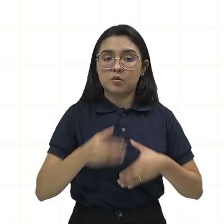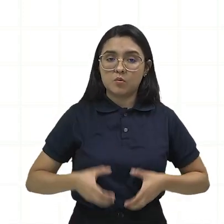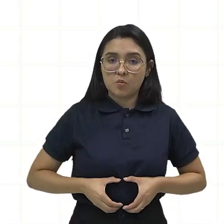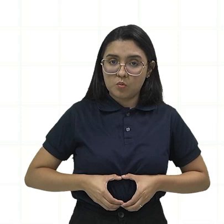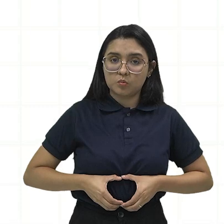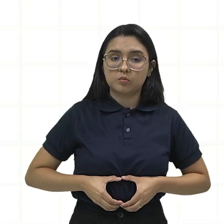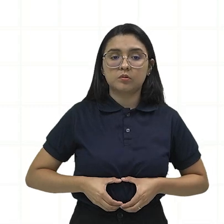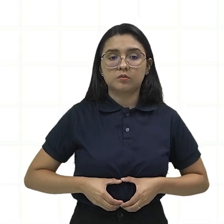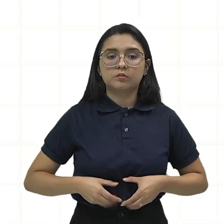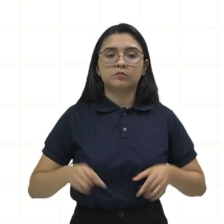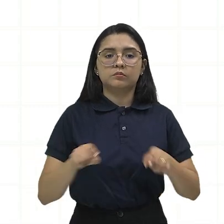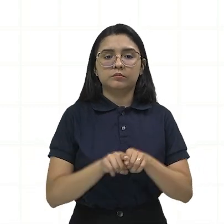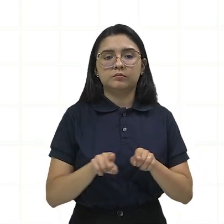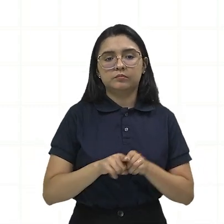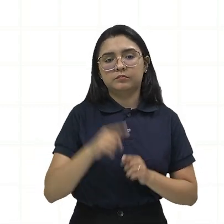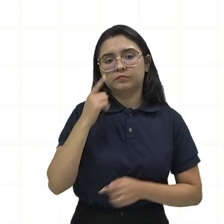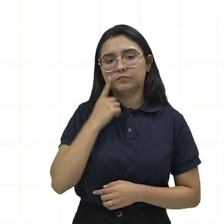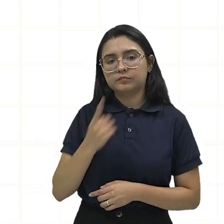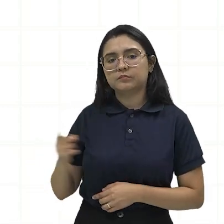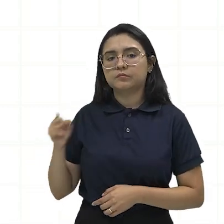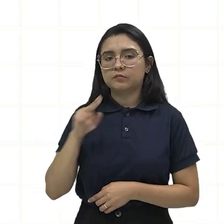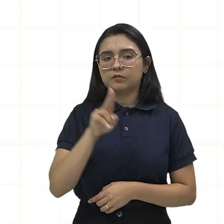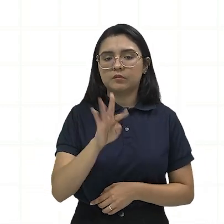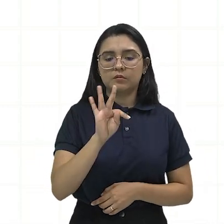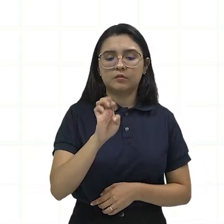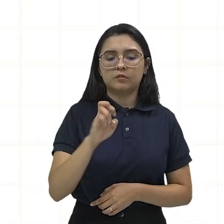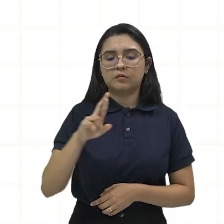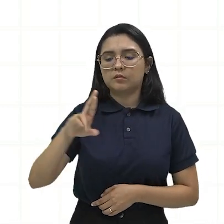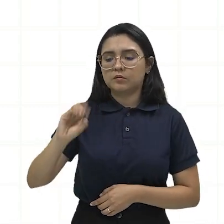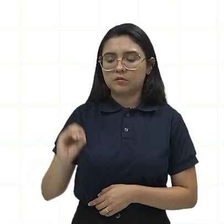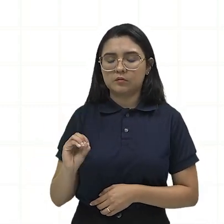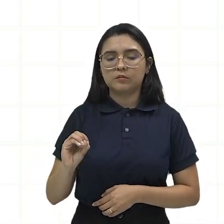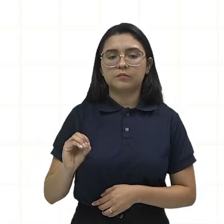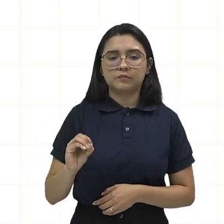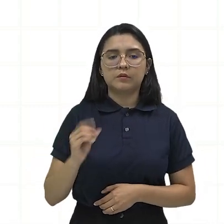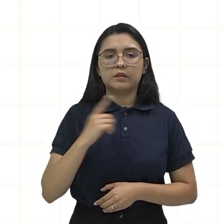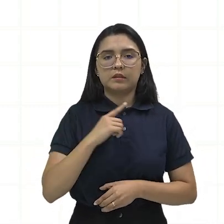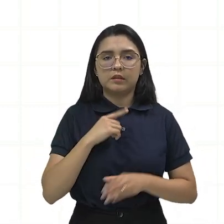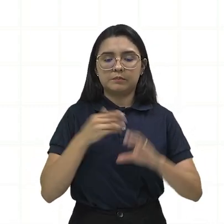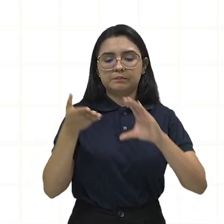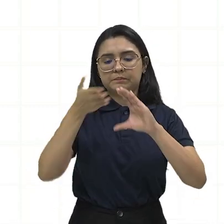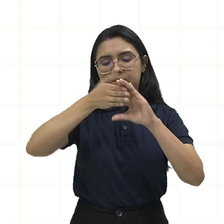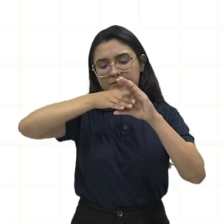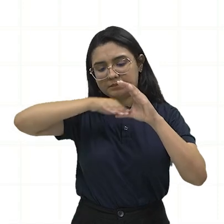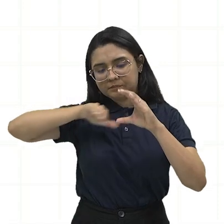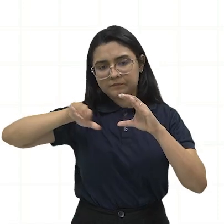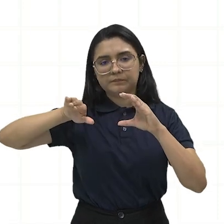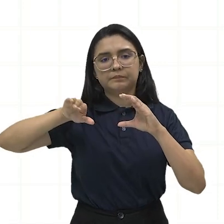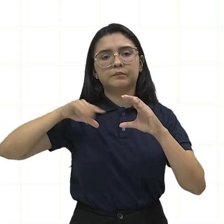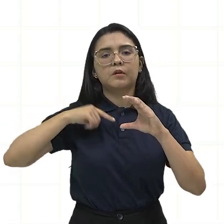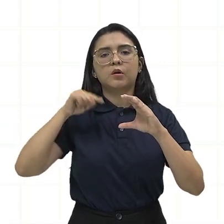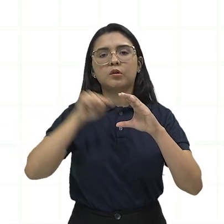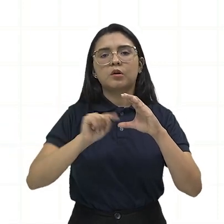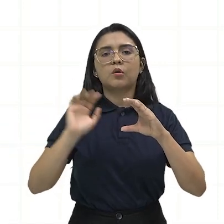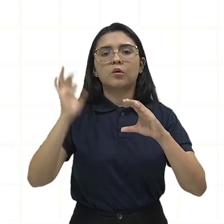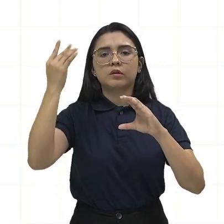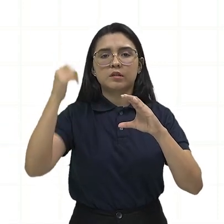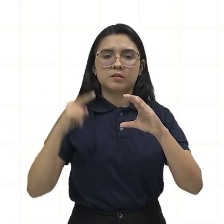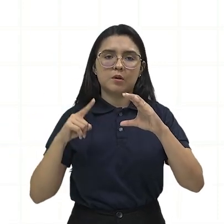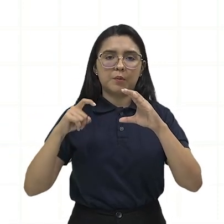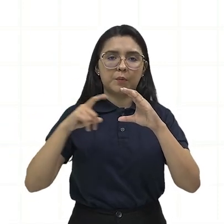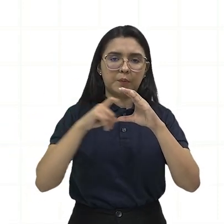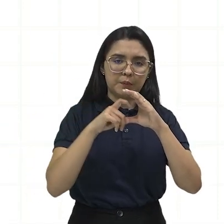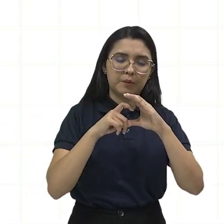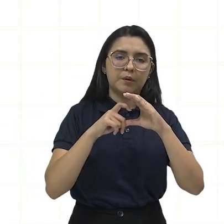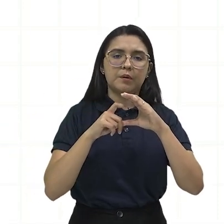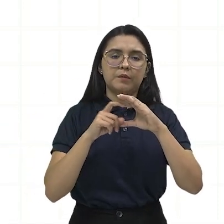dito, que é essa cavidade, né? Esse órgão que apresenta uma cavidade interna, tá? Onde a gestação vai